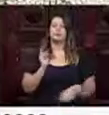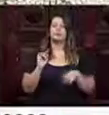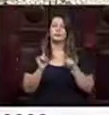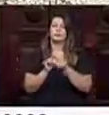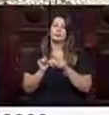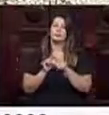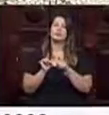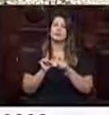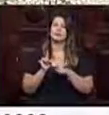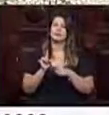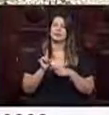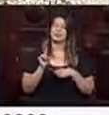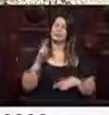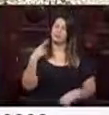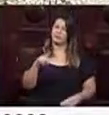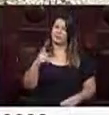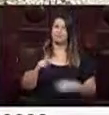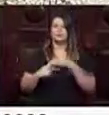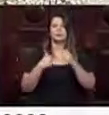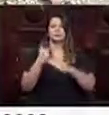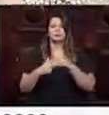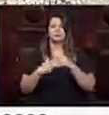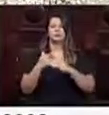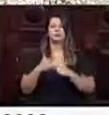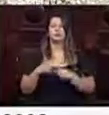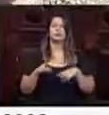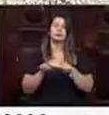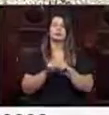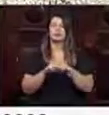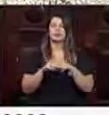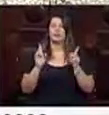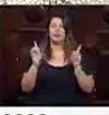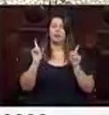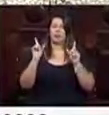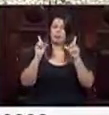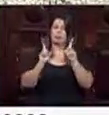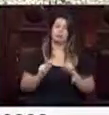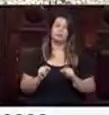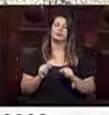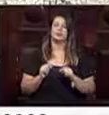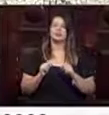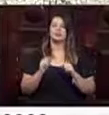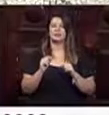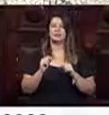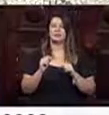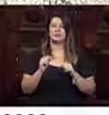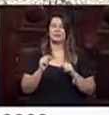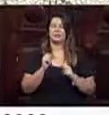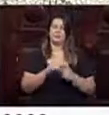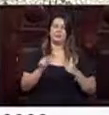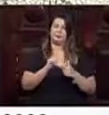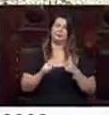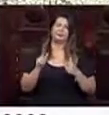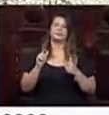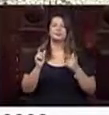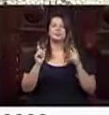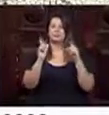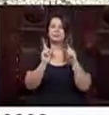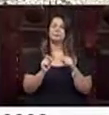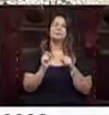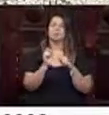de conseguir o mesmo, que é reduzir a dependência, reduzir esse drama. Então, eu peço, Vossa Excelência, eu